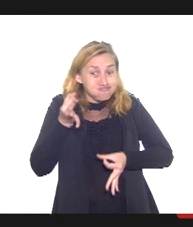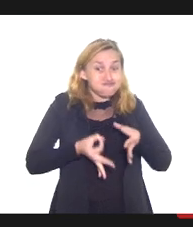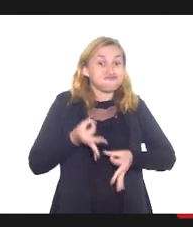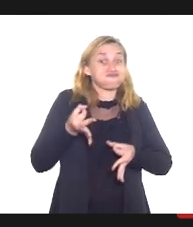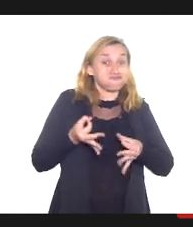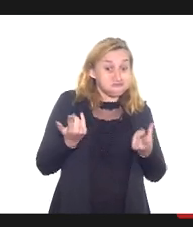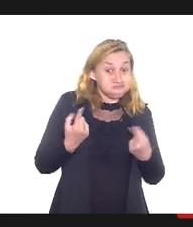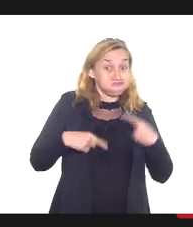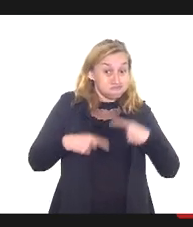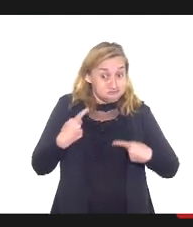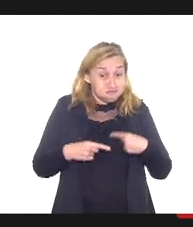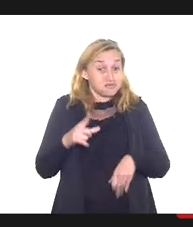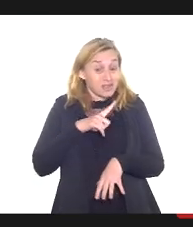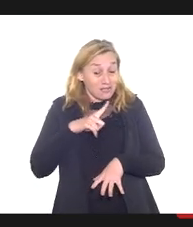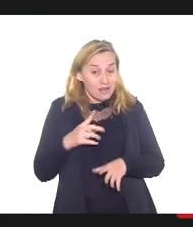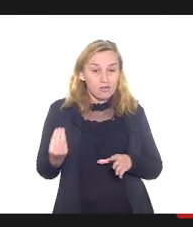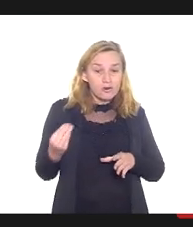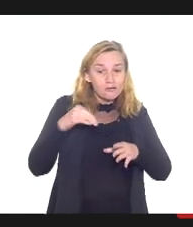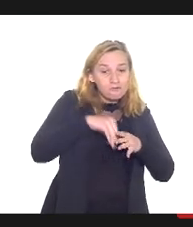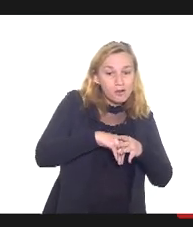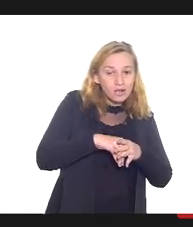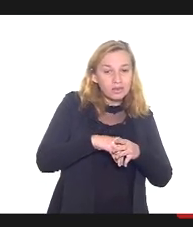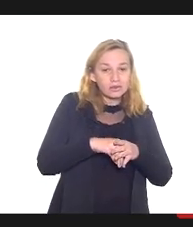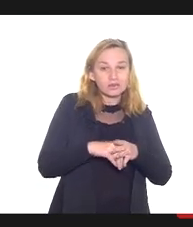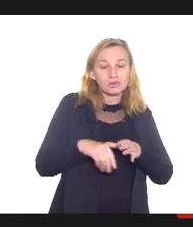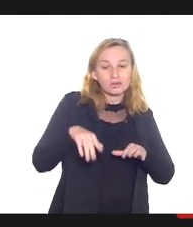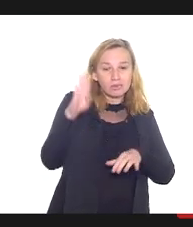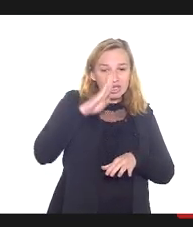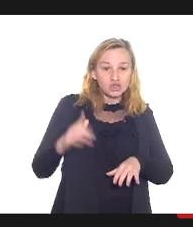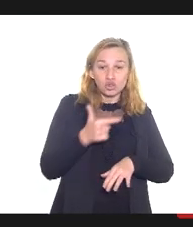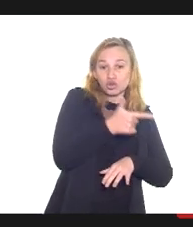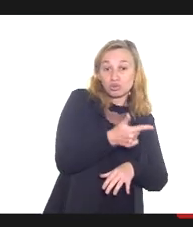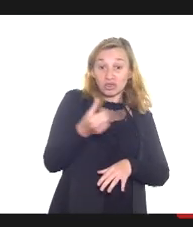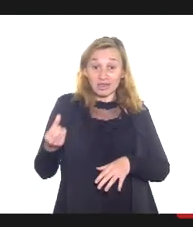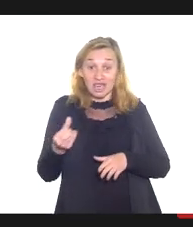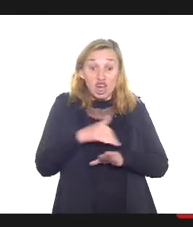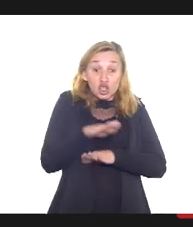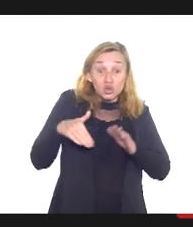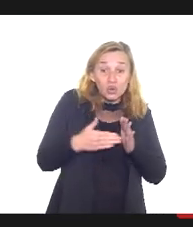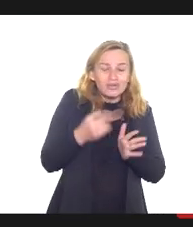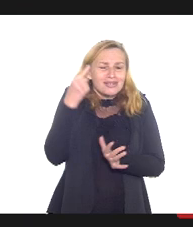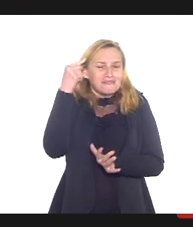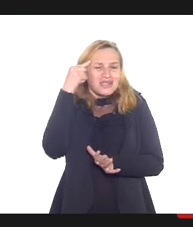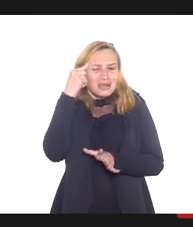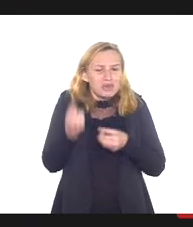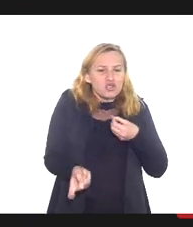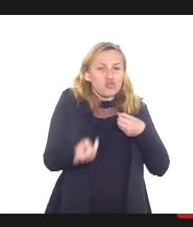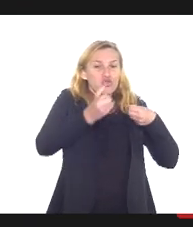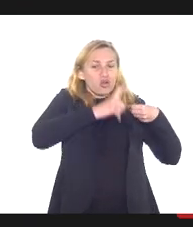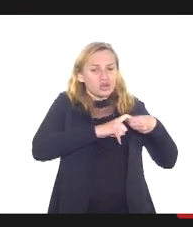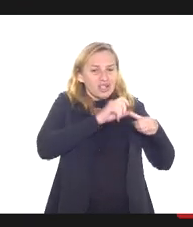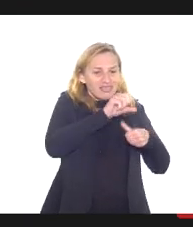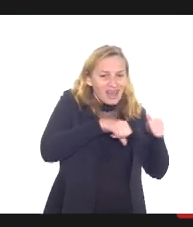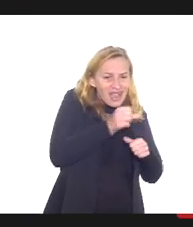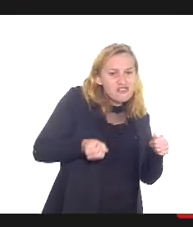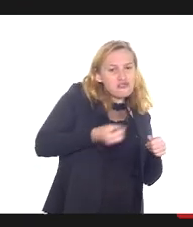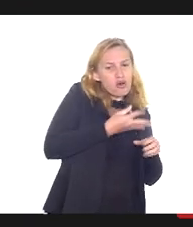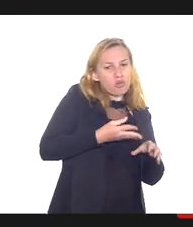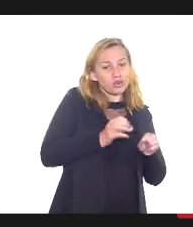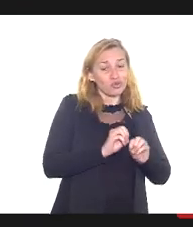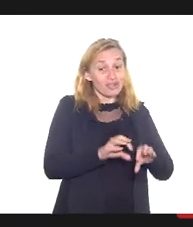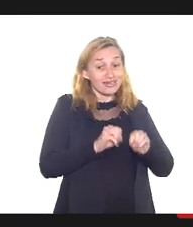né, que foi instalado no Brasil em 2016. Quer dizer, todo esse pensamento voltado para a reforma do ensino